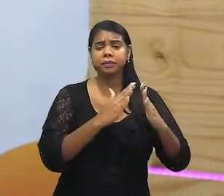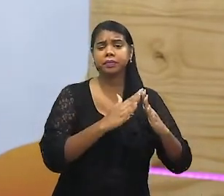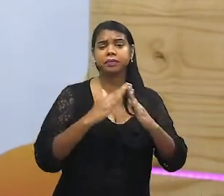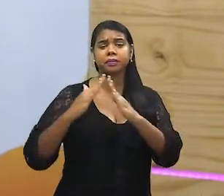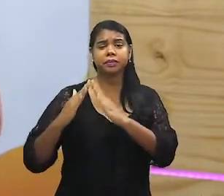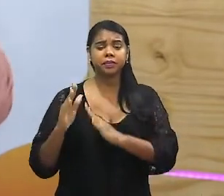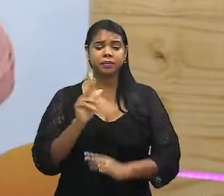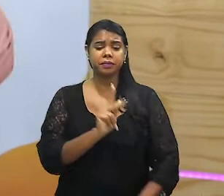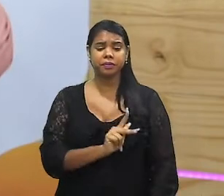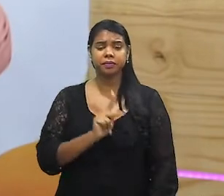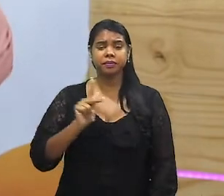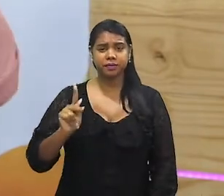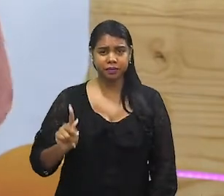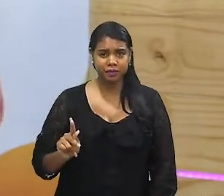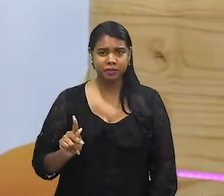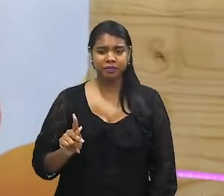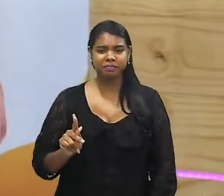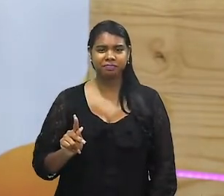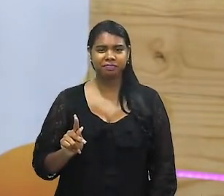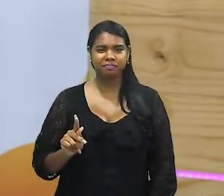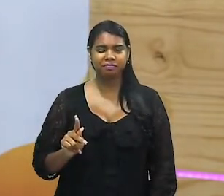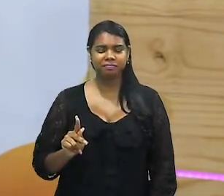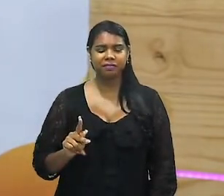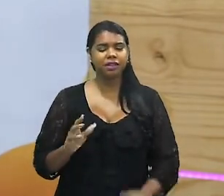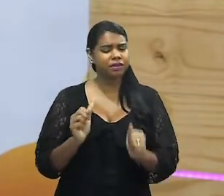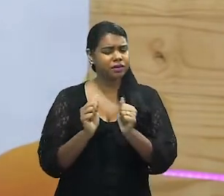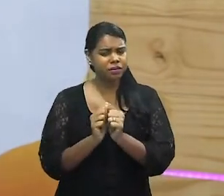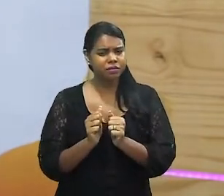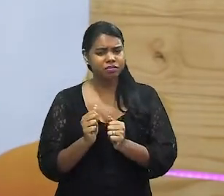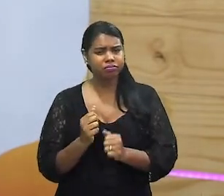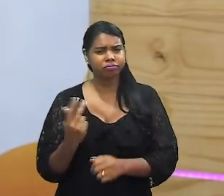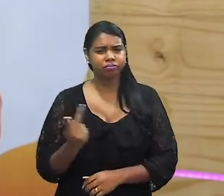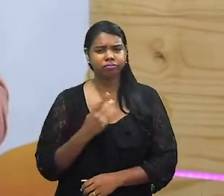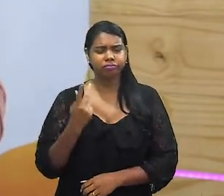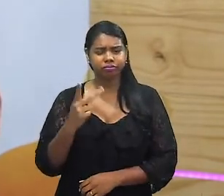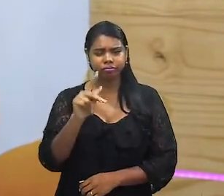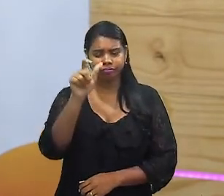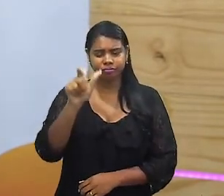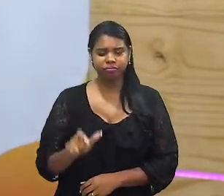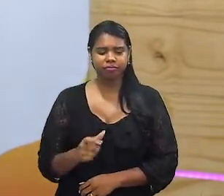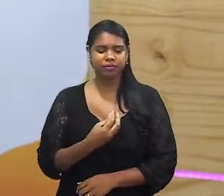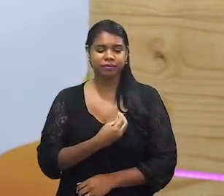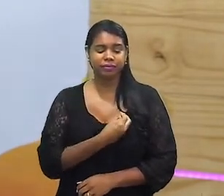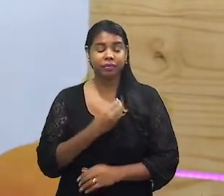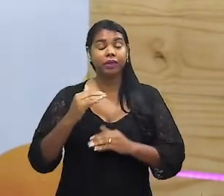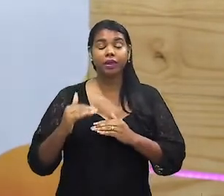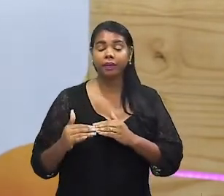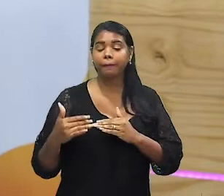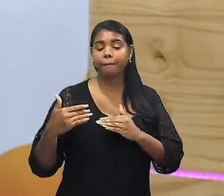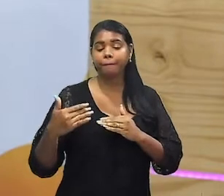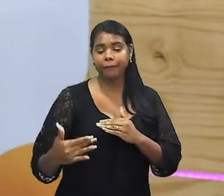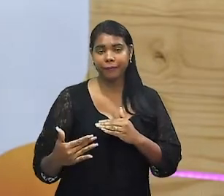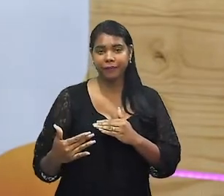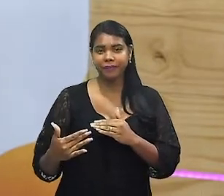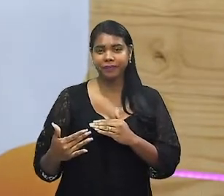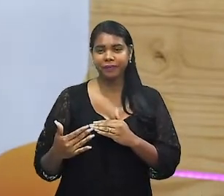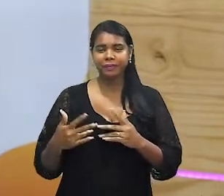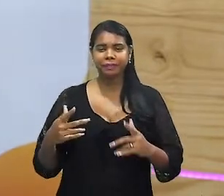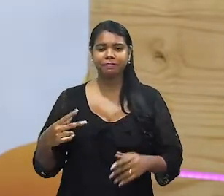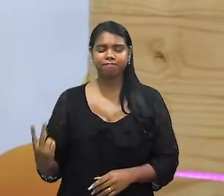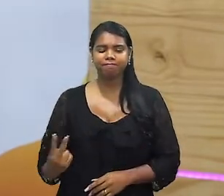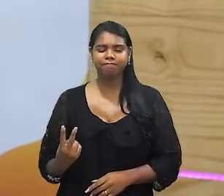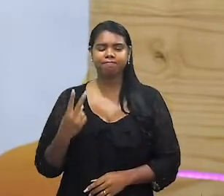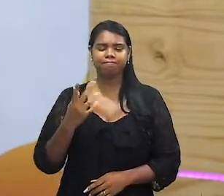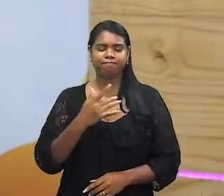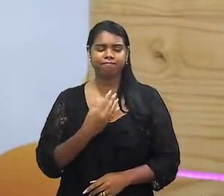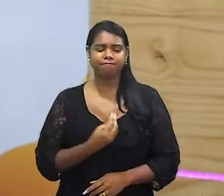os professores, que são adultos mais próximos do convívio de vocês. E aí, a partir desses valores, a gente vai,